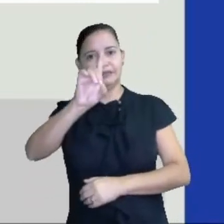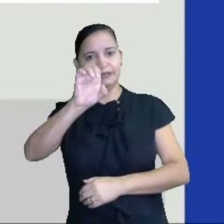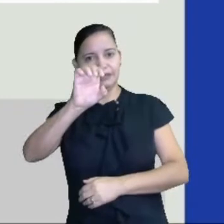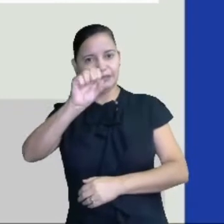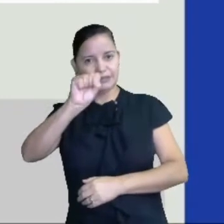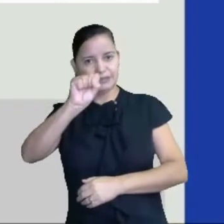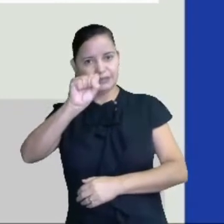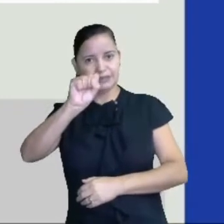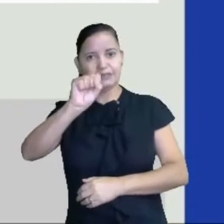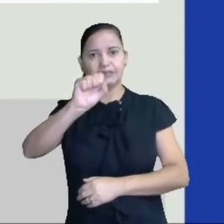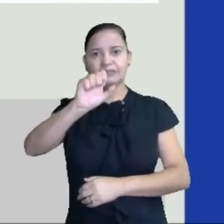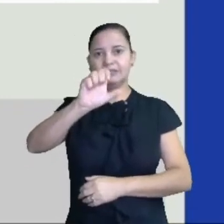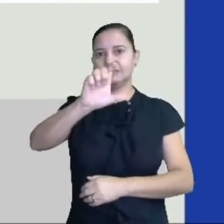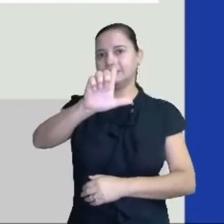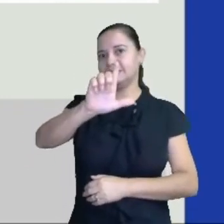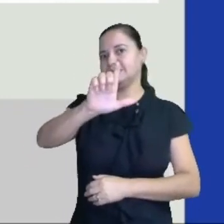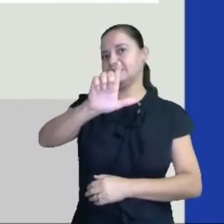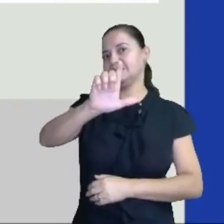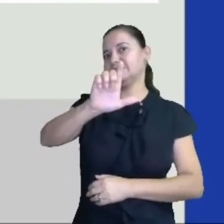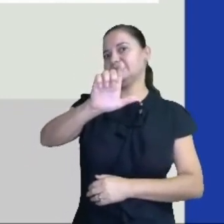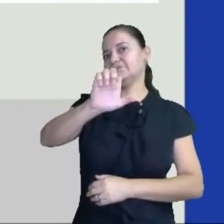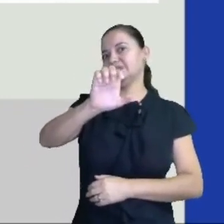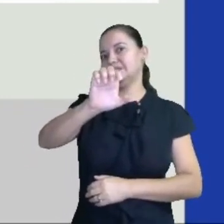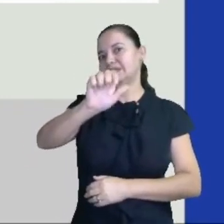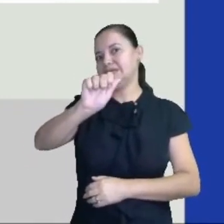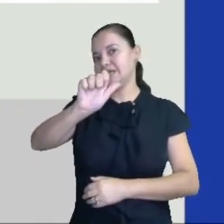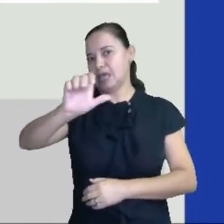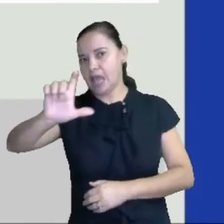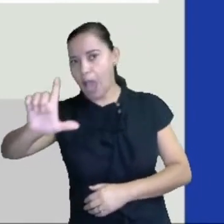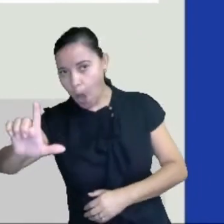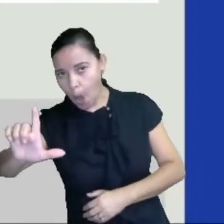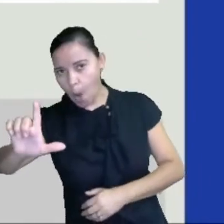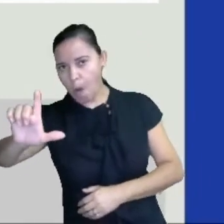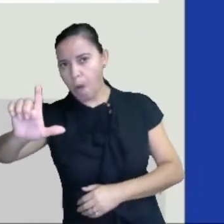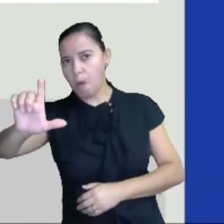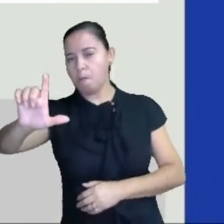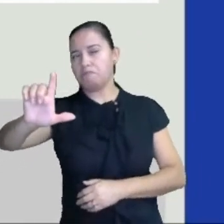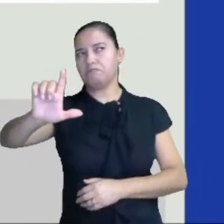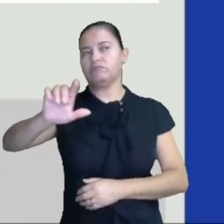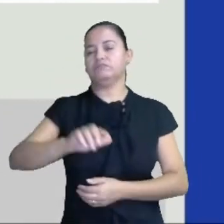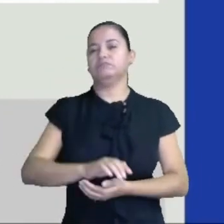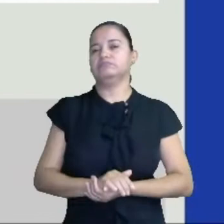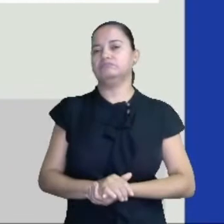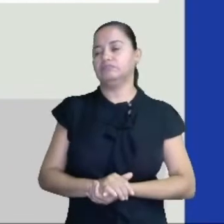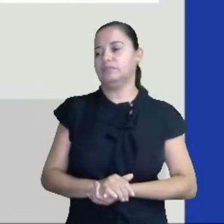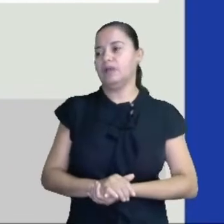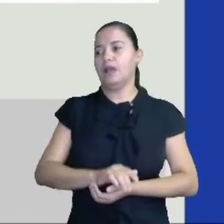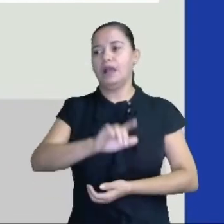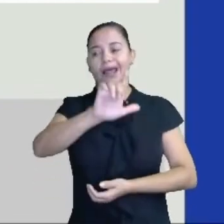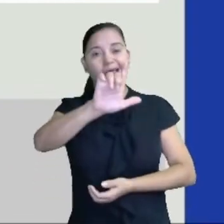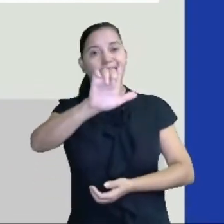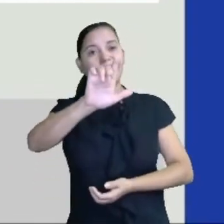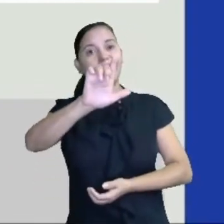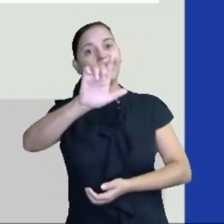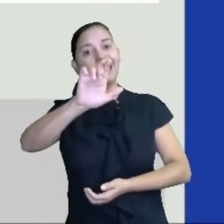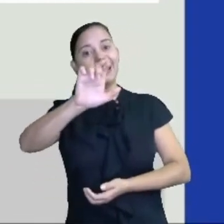Desleal. Leal seria lealdade, né? E uma pessoa desleal é aquela negação da pessoa leal. É